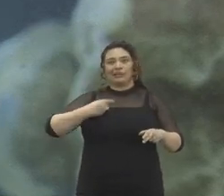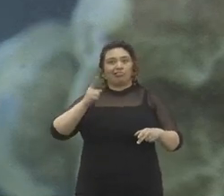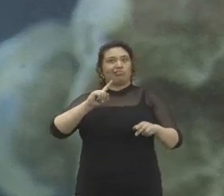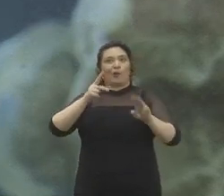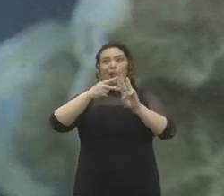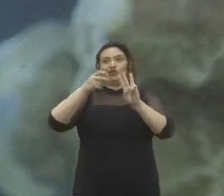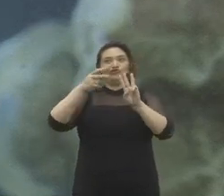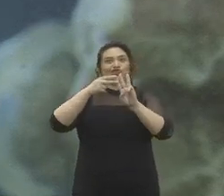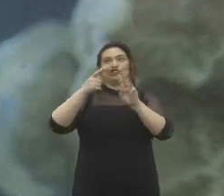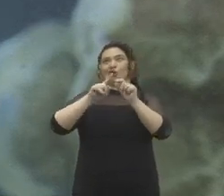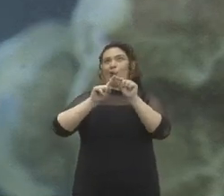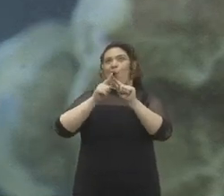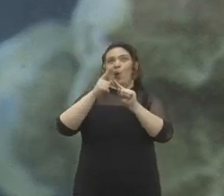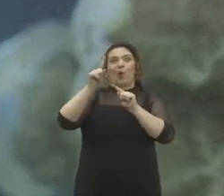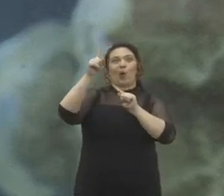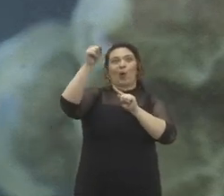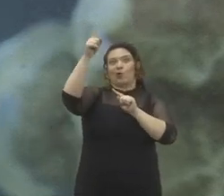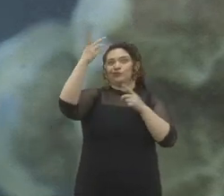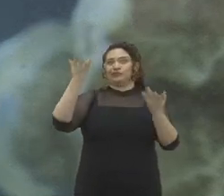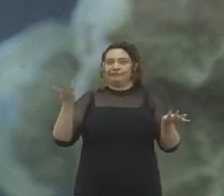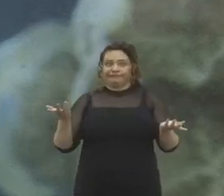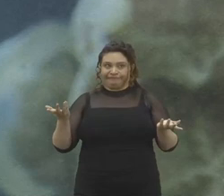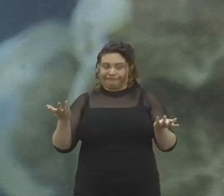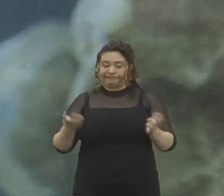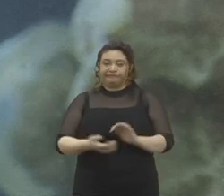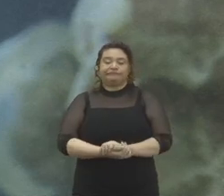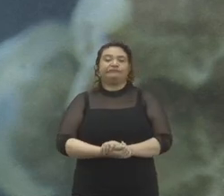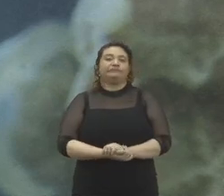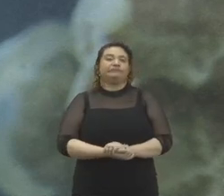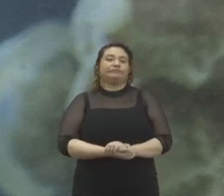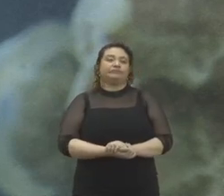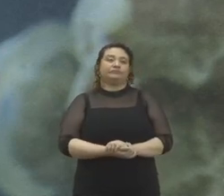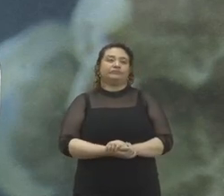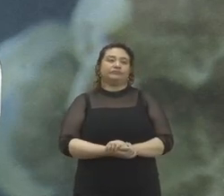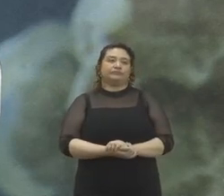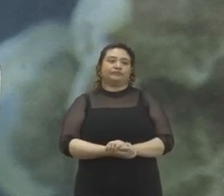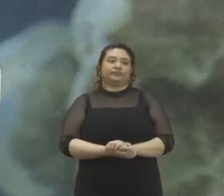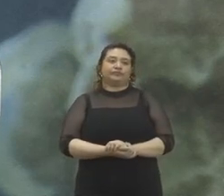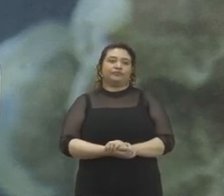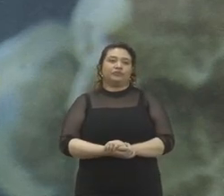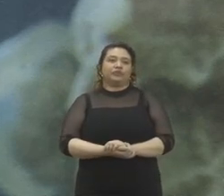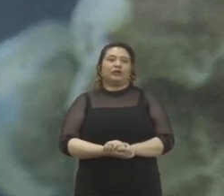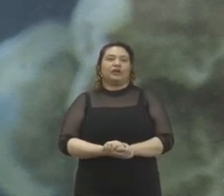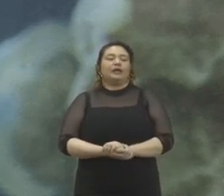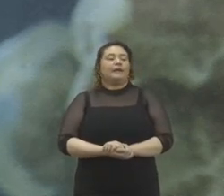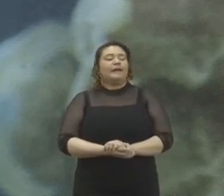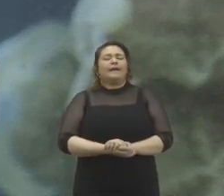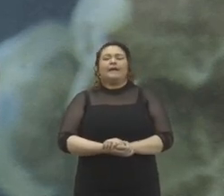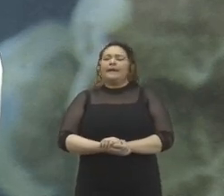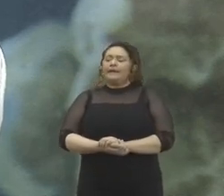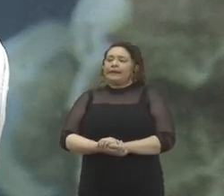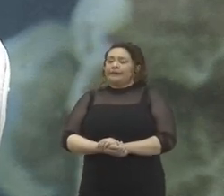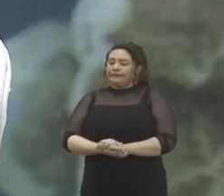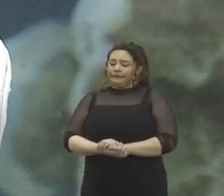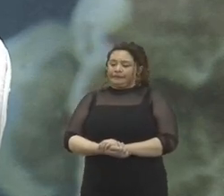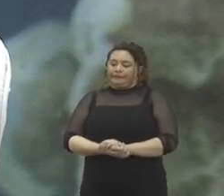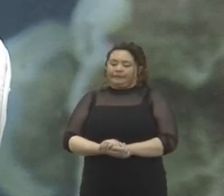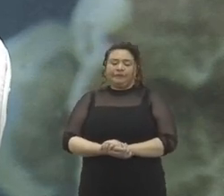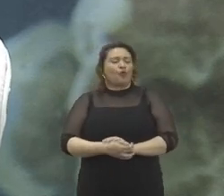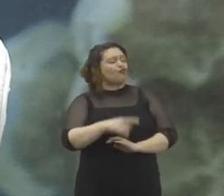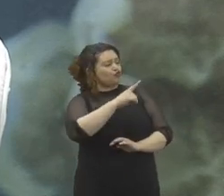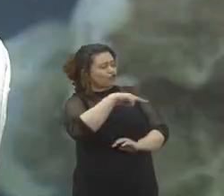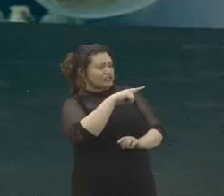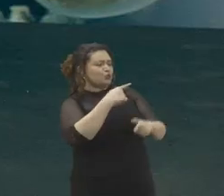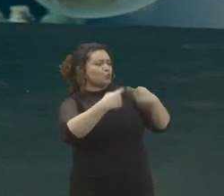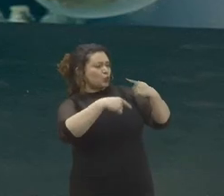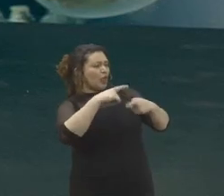indígenas da beira do mundo né e fala não não fala e vocês eh discutiram bastante as mudanças